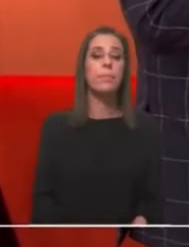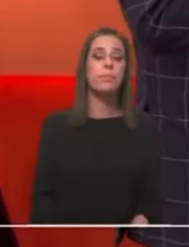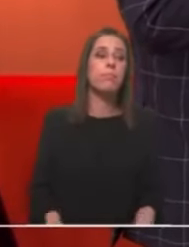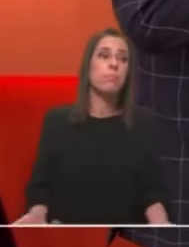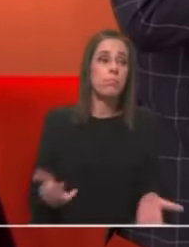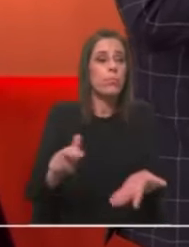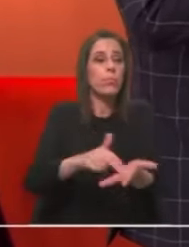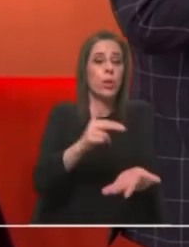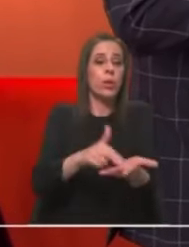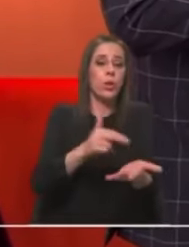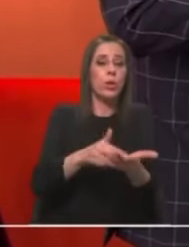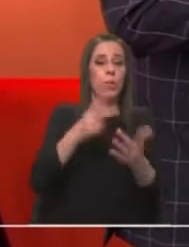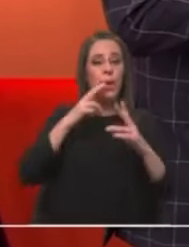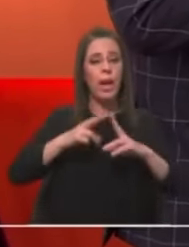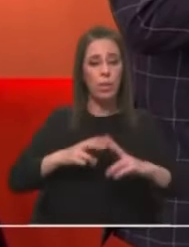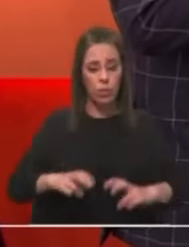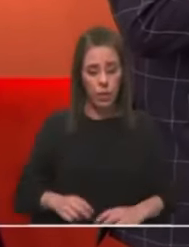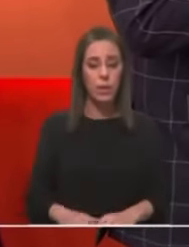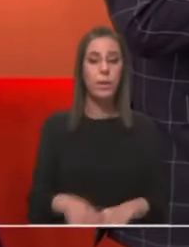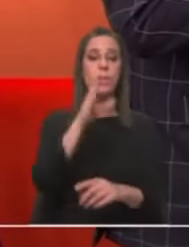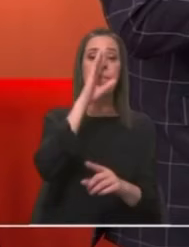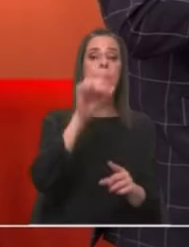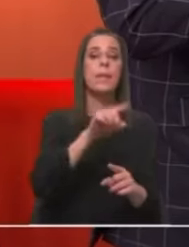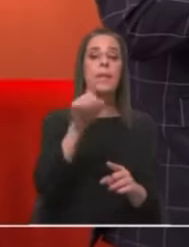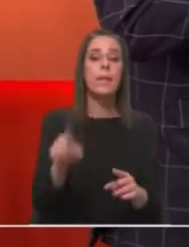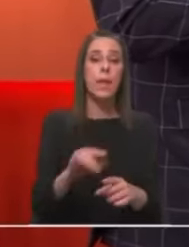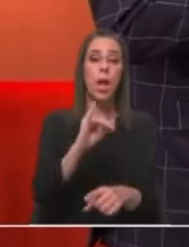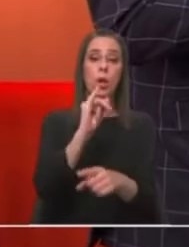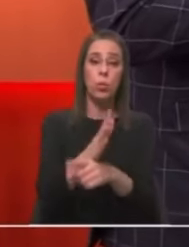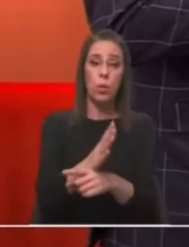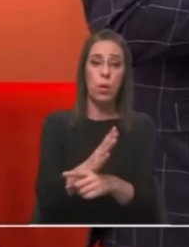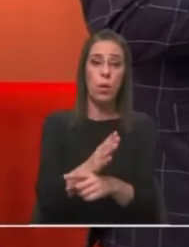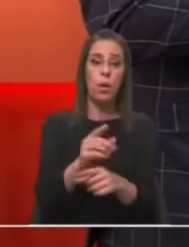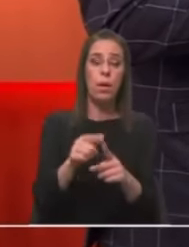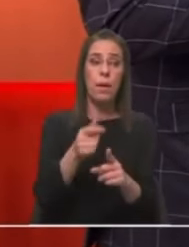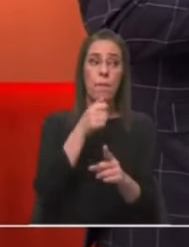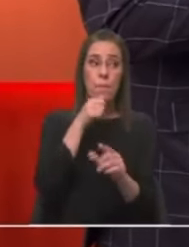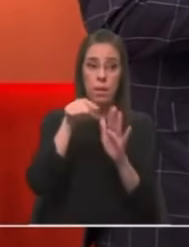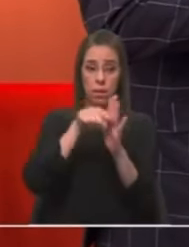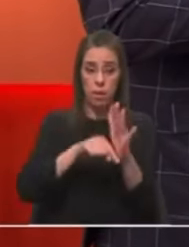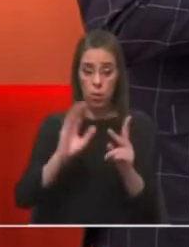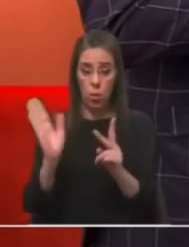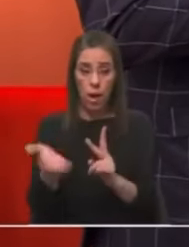ele espera pela investigação. Se for para estabelecer medidas de coação,